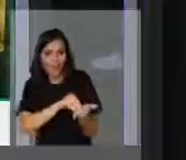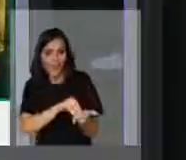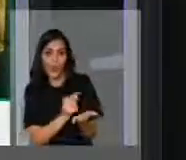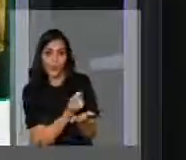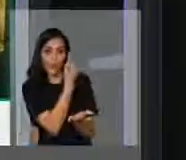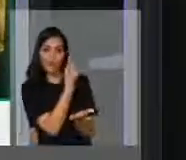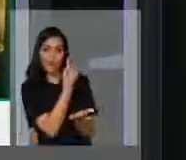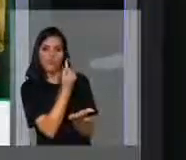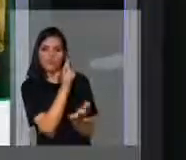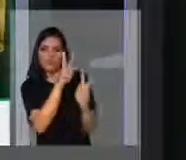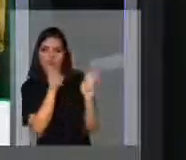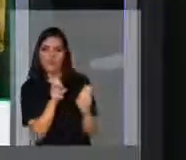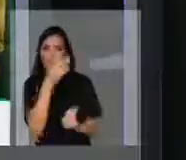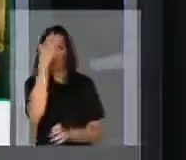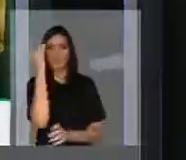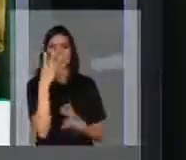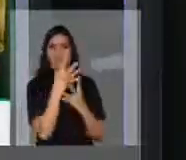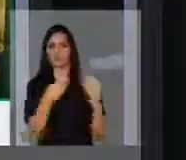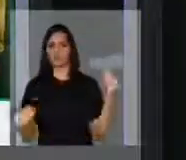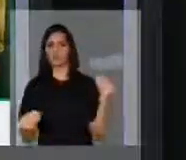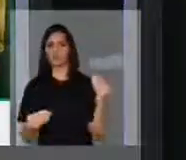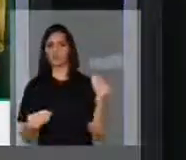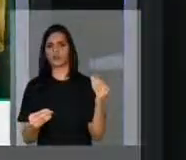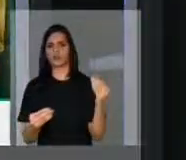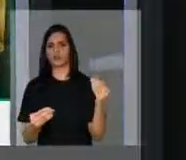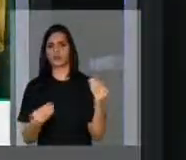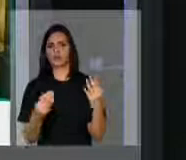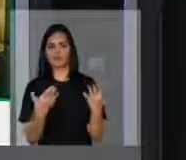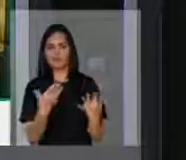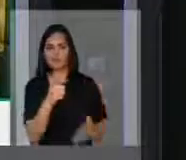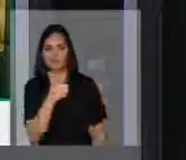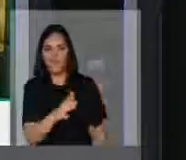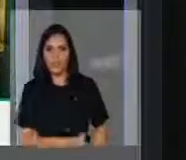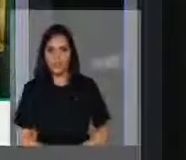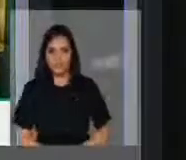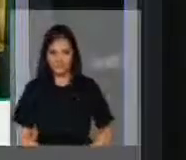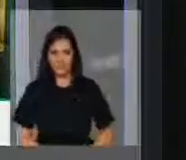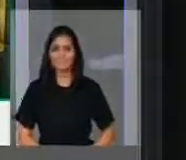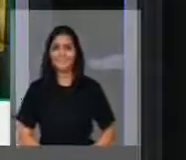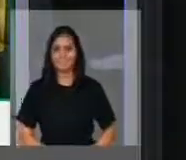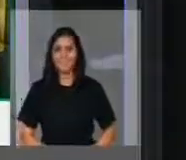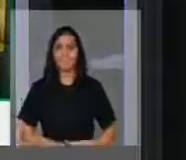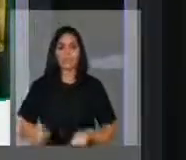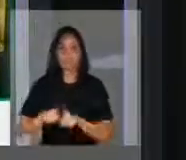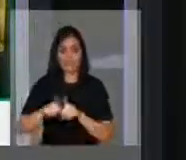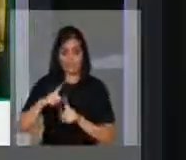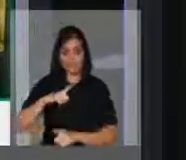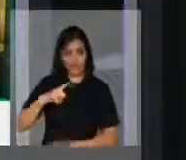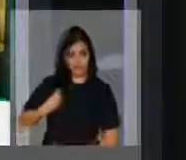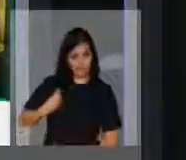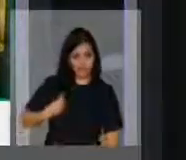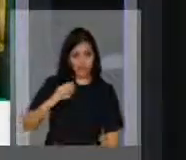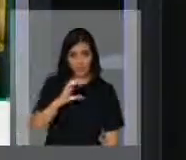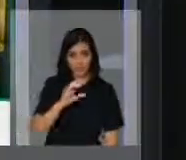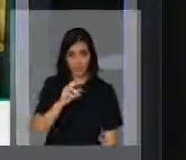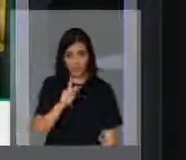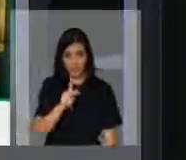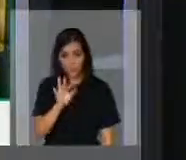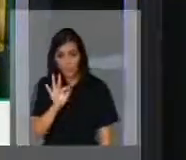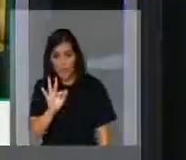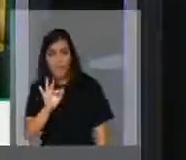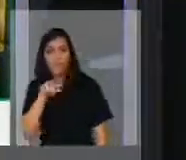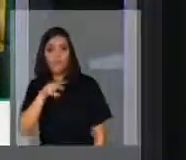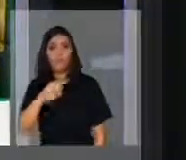único sobre pessoas desaparecidas. Da mesma forma, se existe um CPF, é para que esse